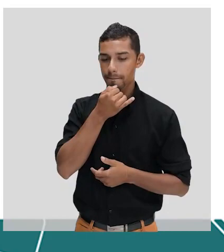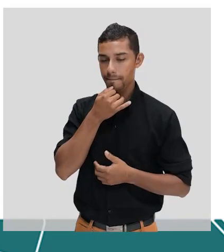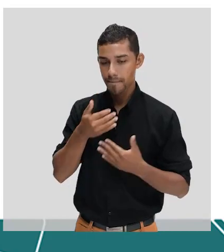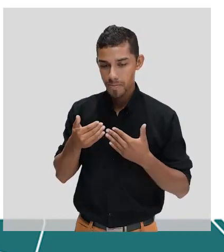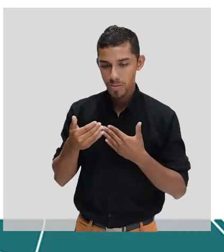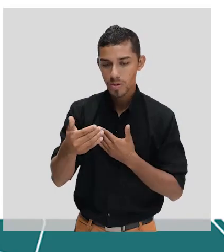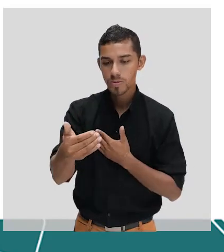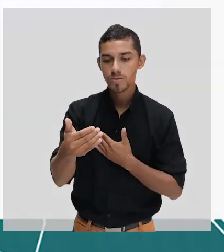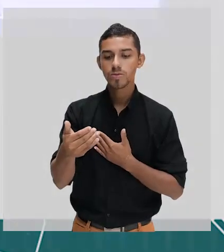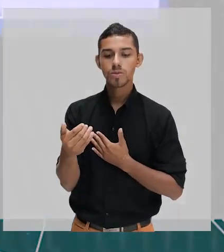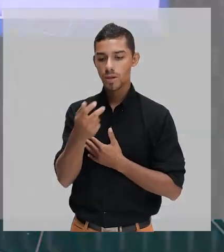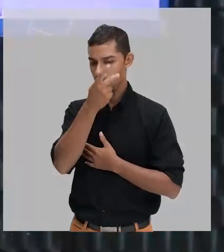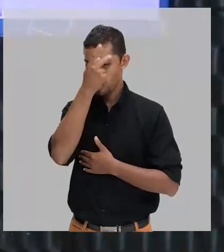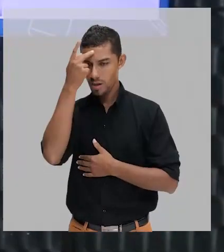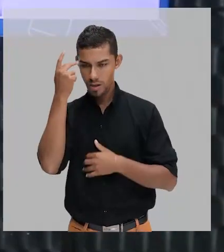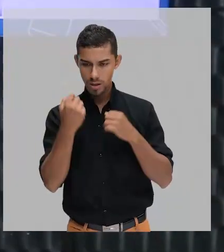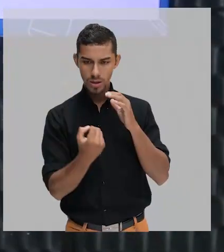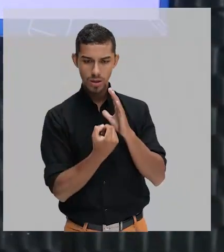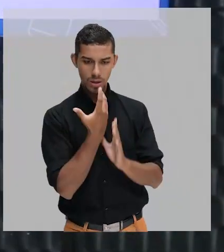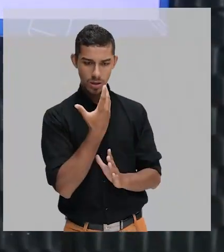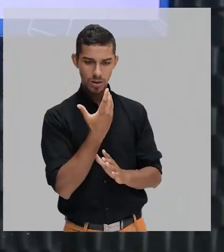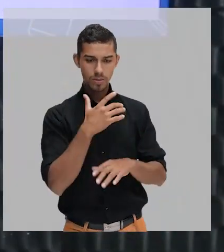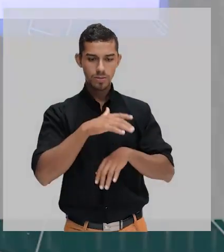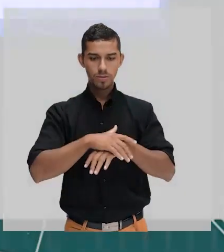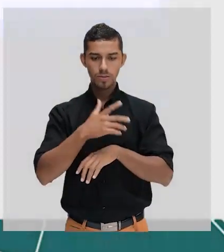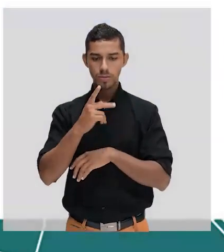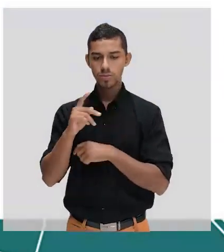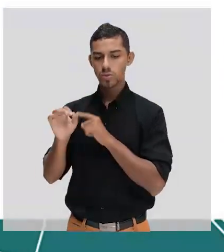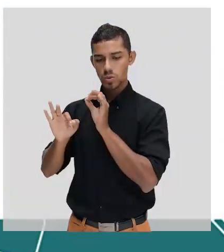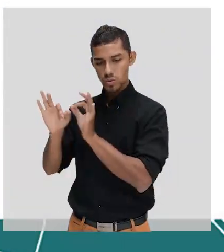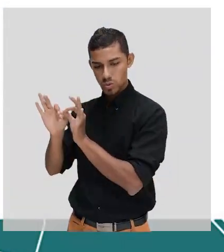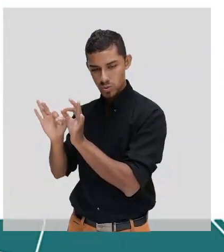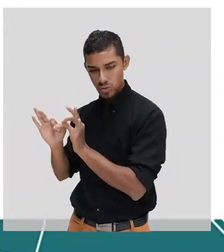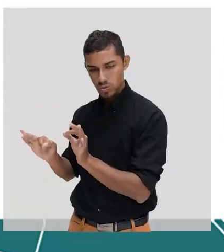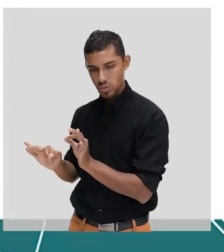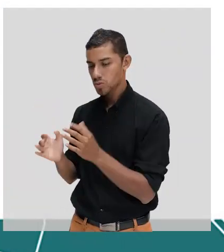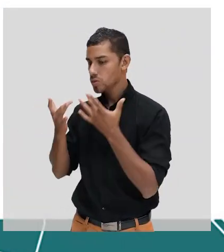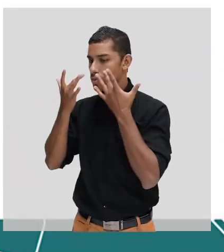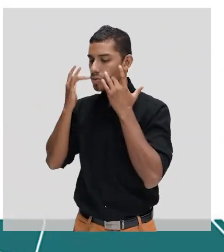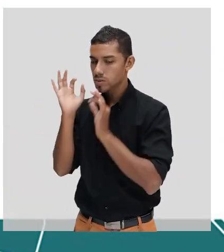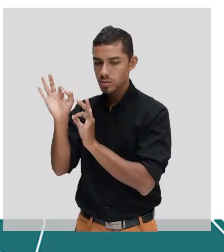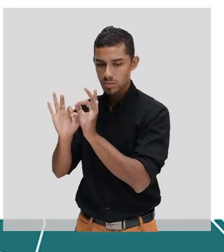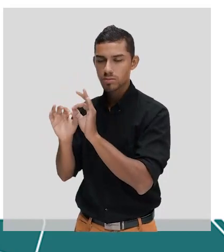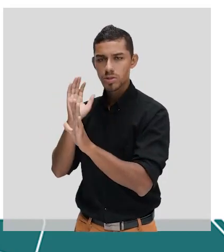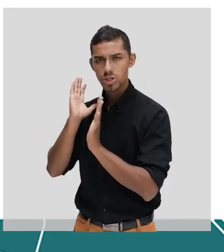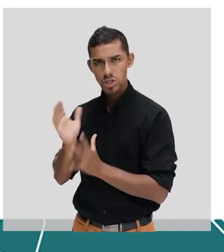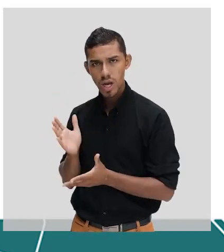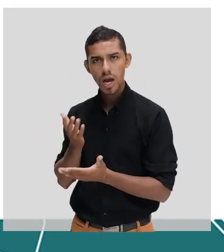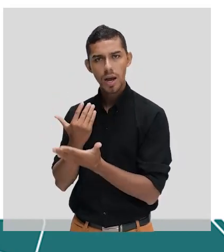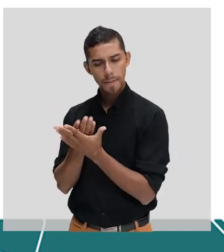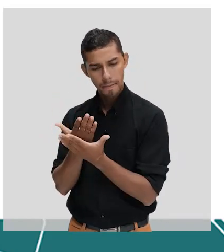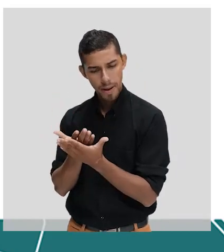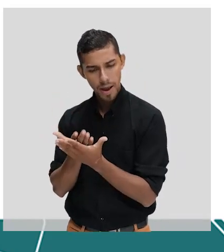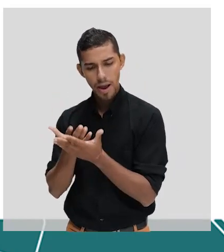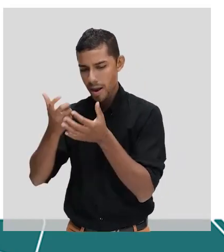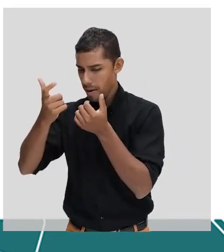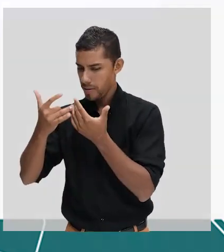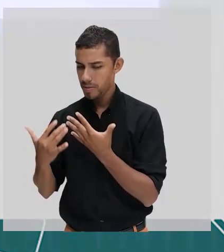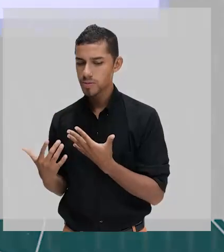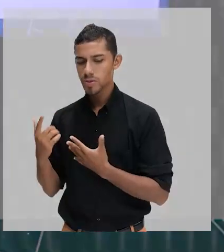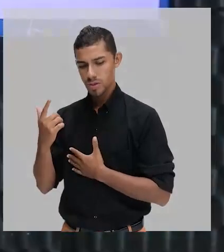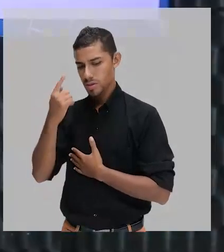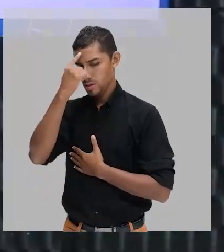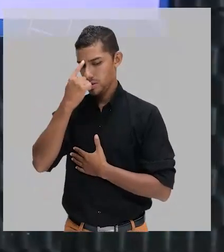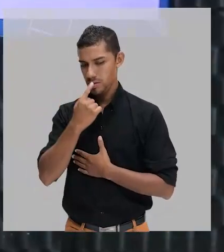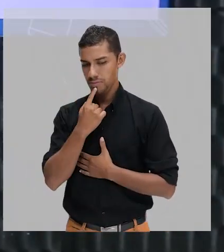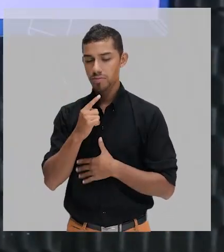parte da ideia de que o cenógrafo cria o projeto e depois vai criando os elementos cênicos. E a gente já deu uma aula sobre esses elementos cênicos, por isso que eu coloquei a mesma